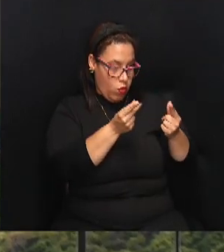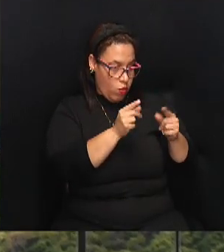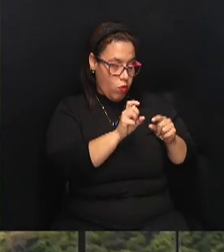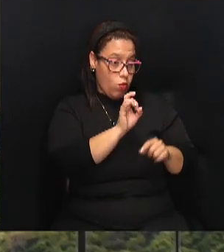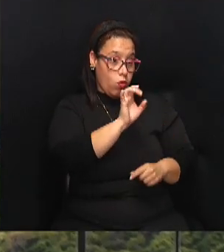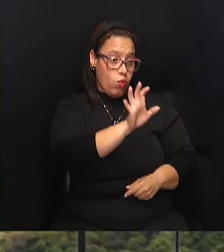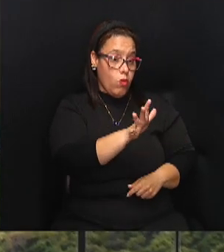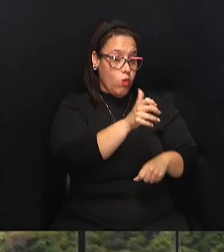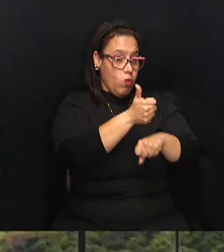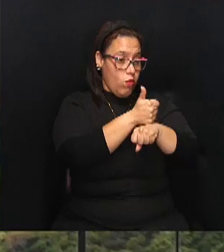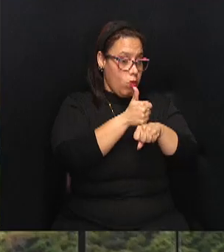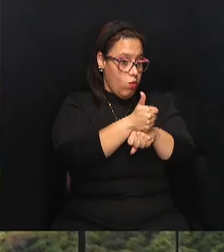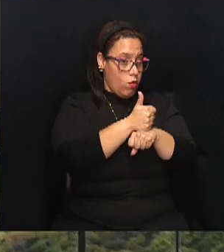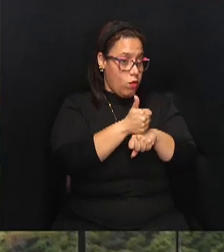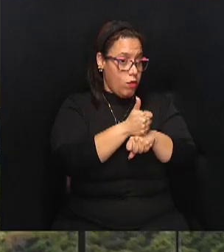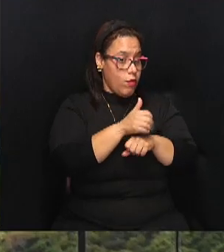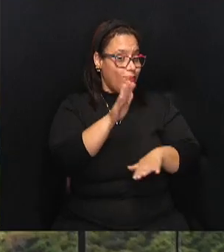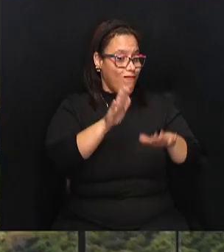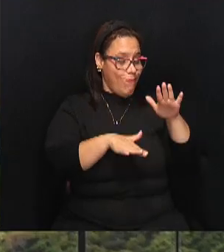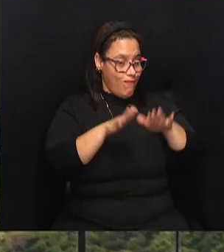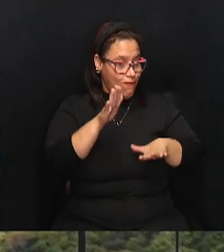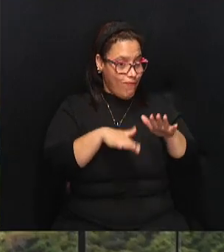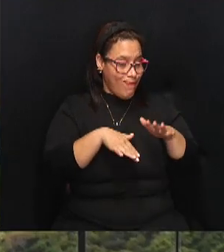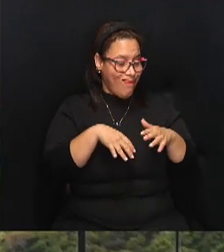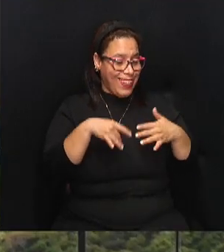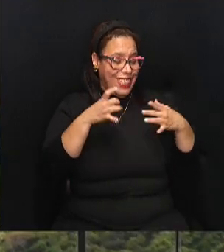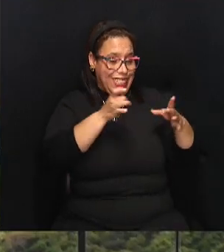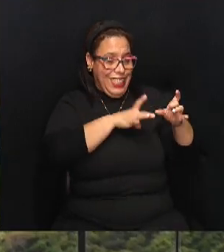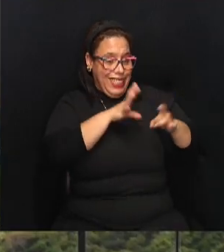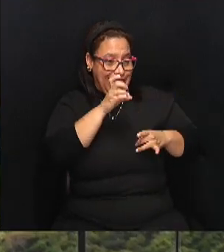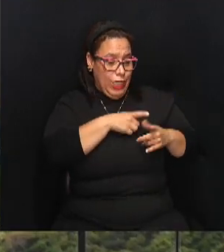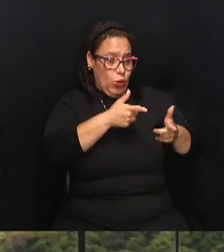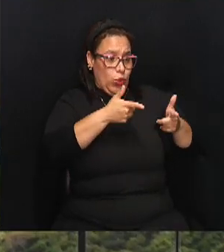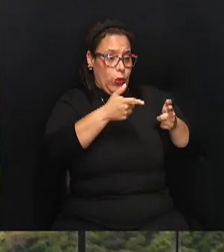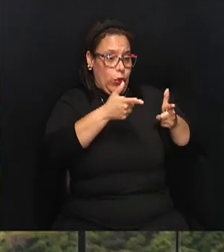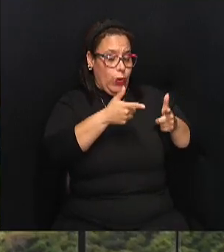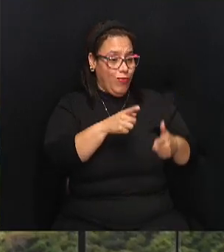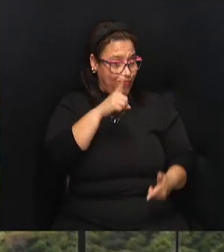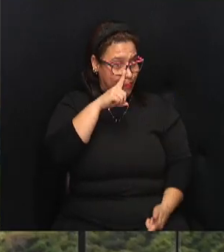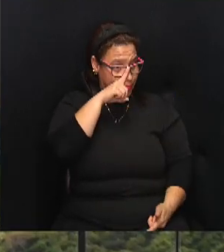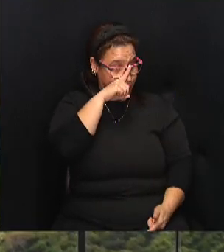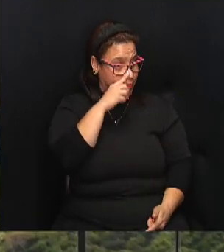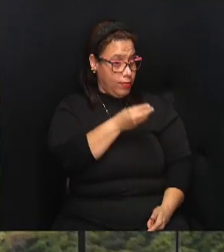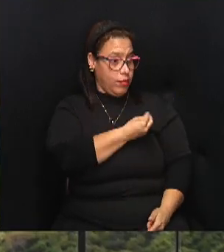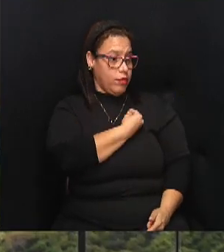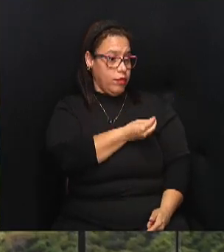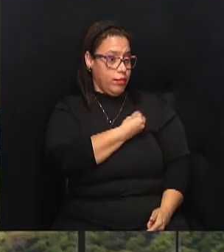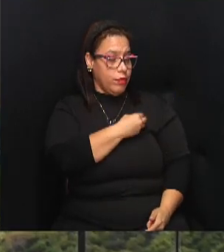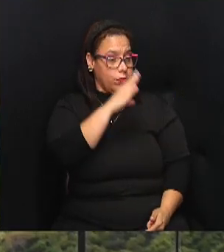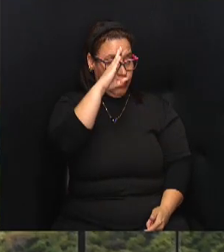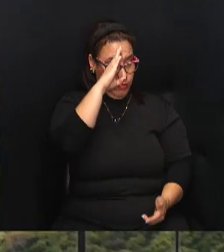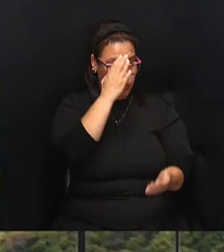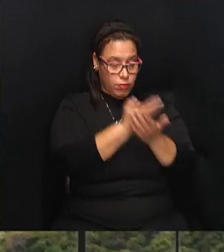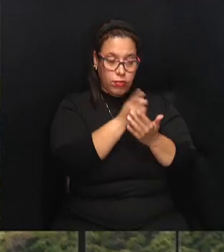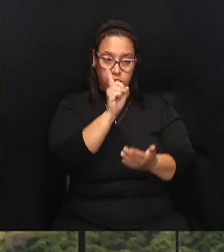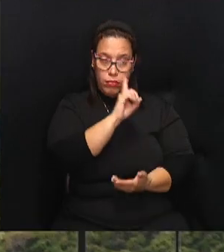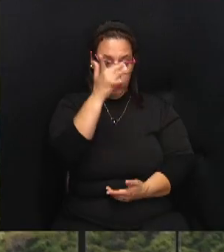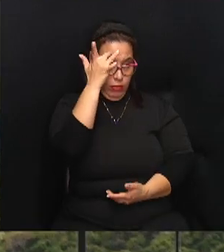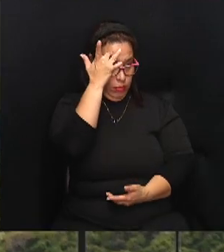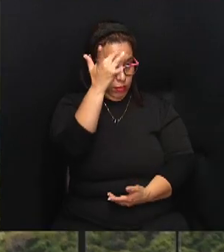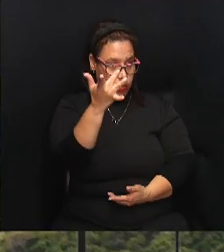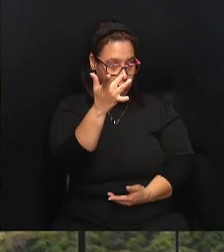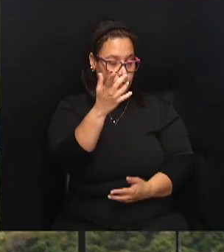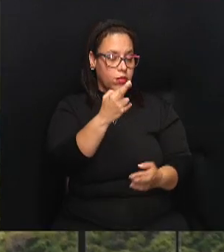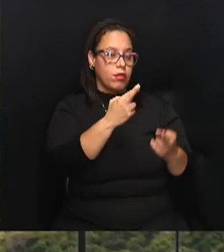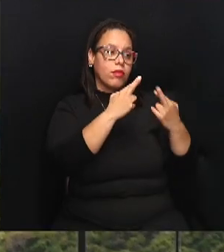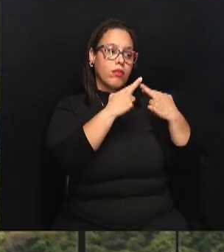uma profissão que lida o tempo inteiro com tensão, com armamento, risco de vida. Tenho certeza que não é fácil, uma